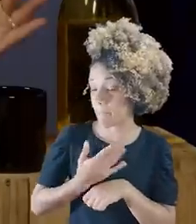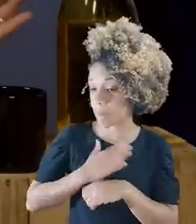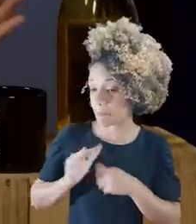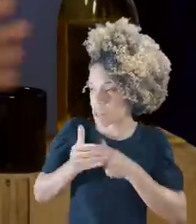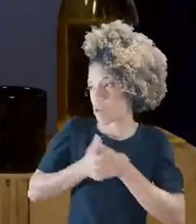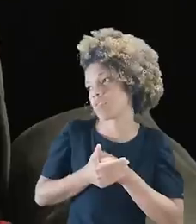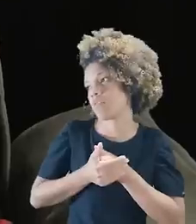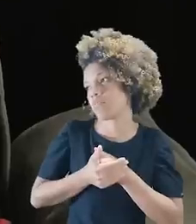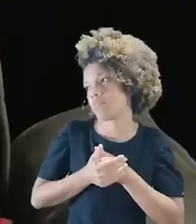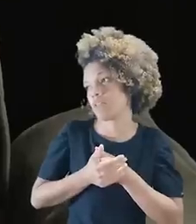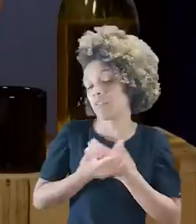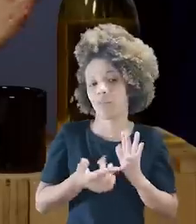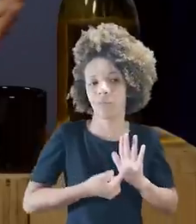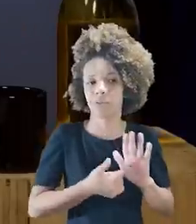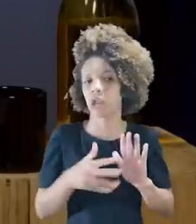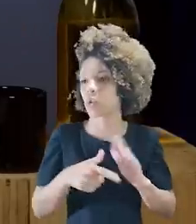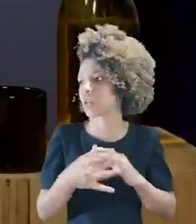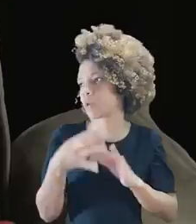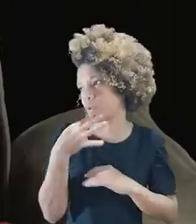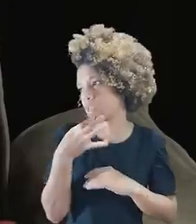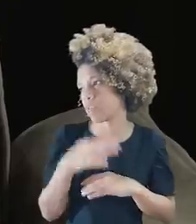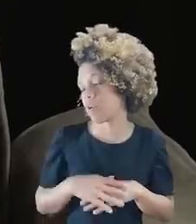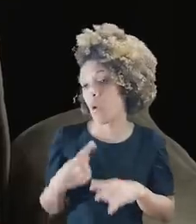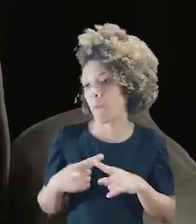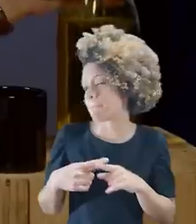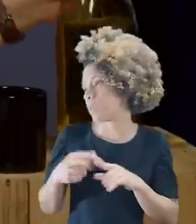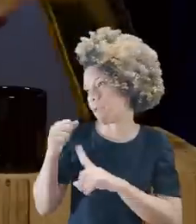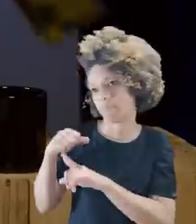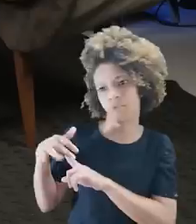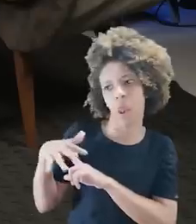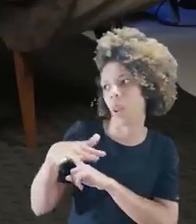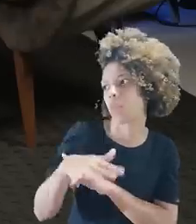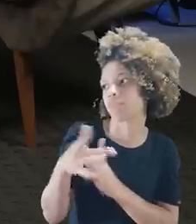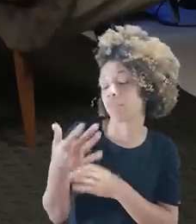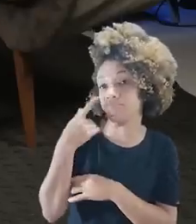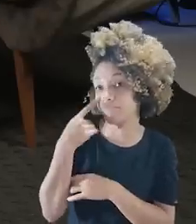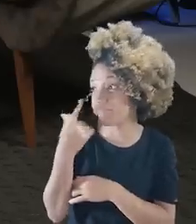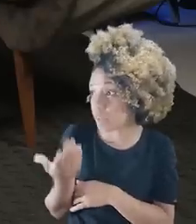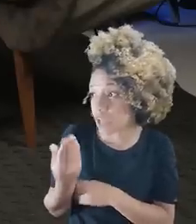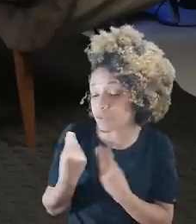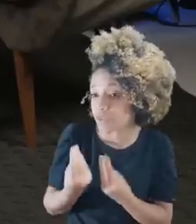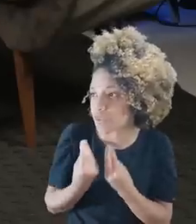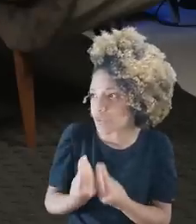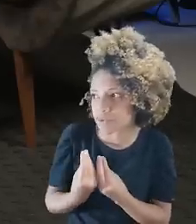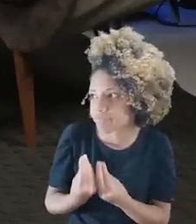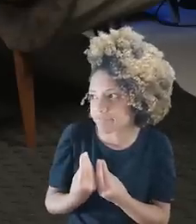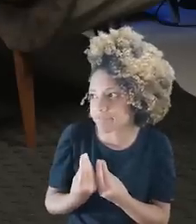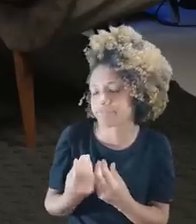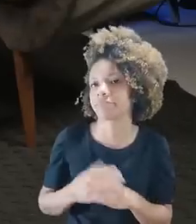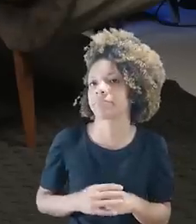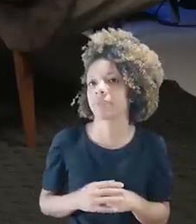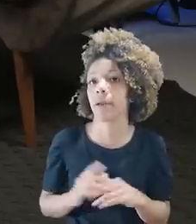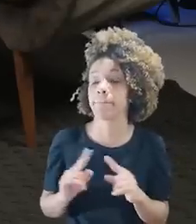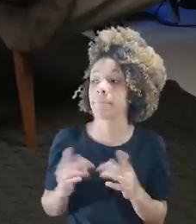precisa mudar de assunto né porque senão ninguém vai comprar meu livro Relaxa vai comprar sim não vou falar desse assunto eu tô falando de outra de outra coisa que é o seguinte